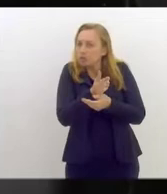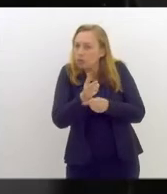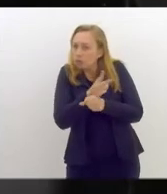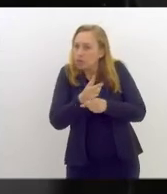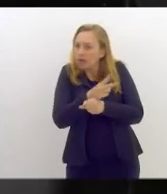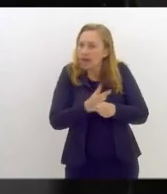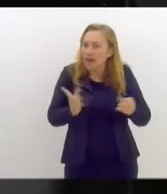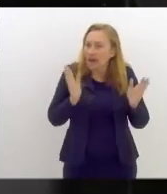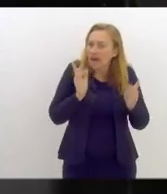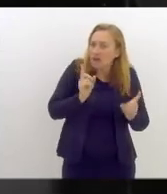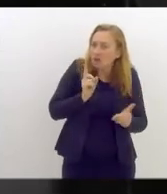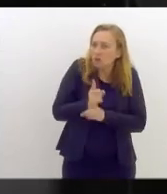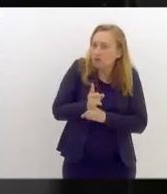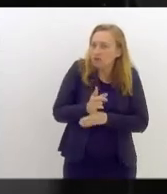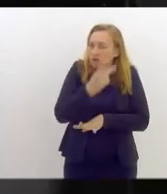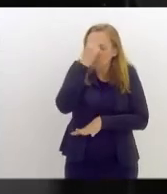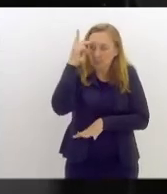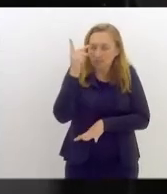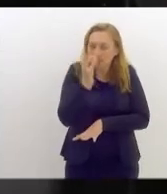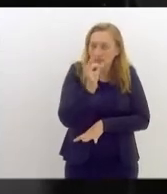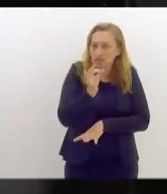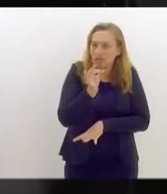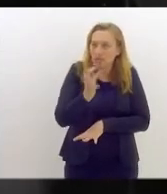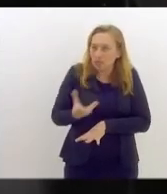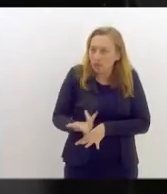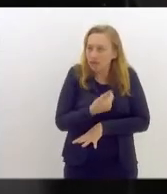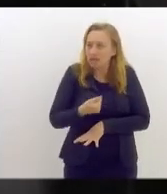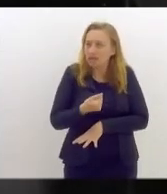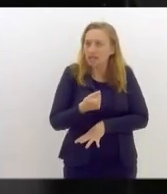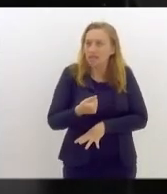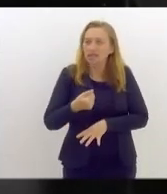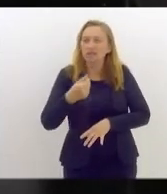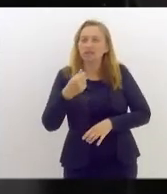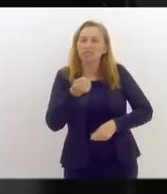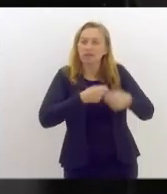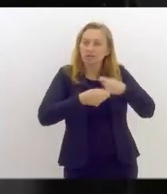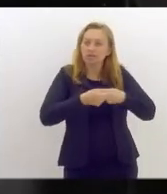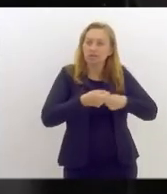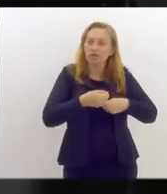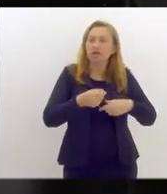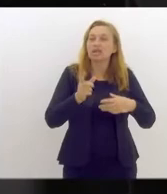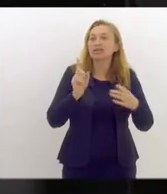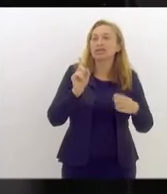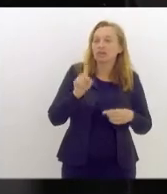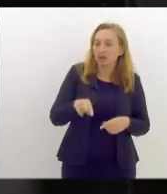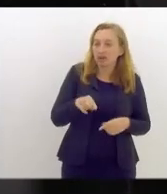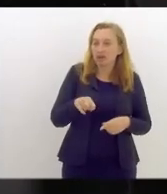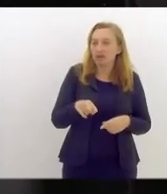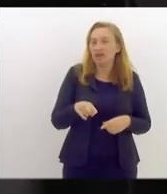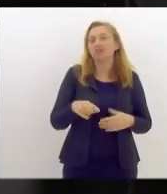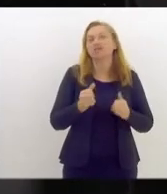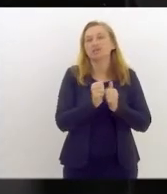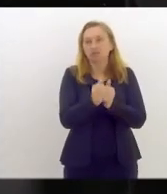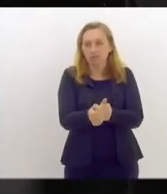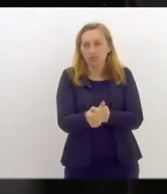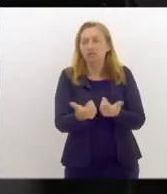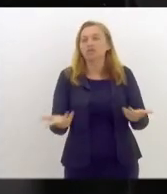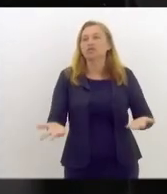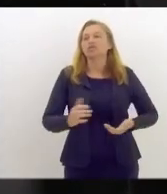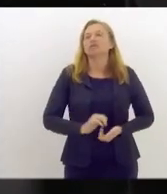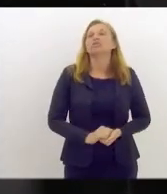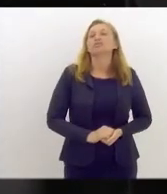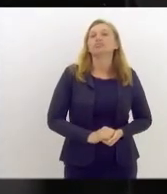aqueles que têm o pendor para uma estatura e sua excelência é dessa linha então